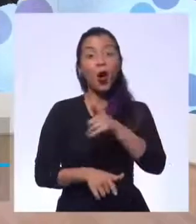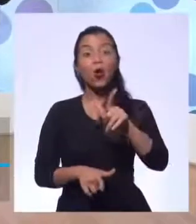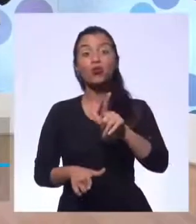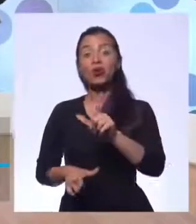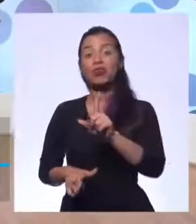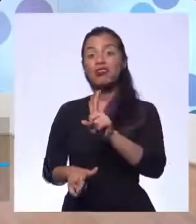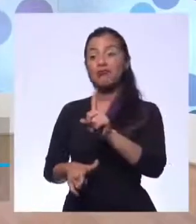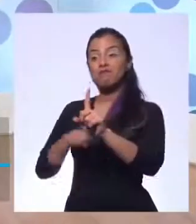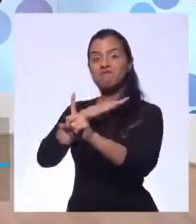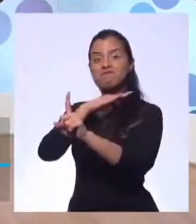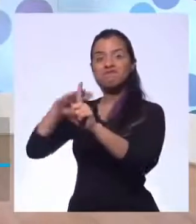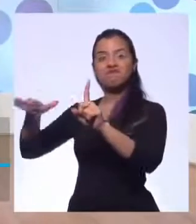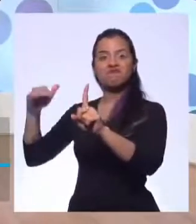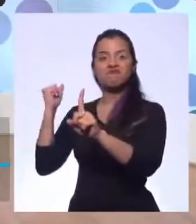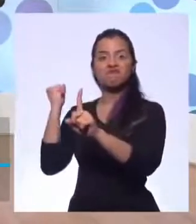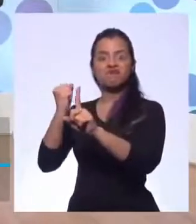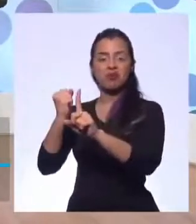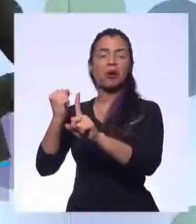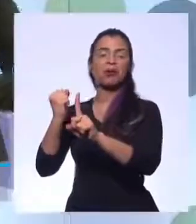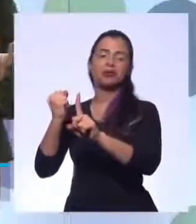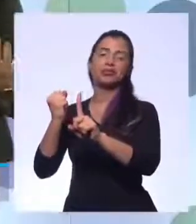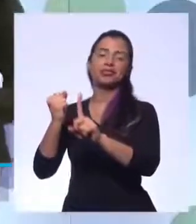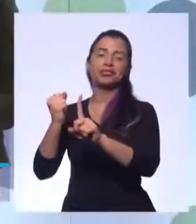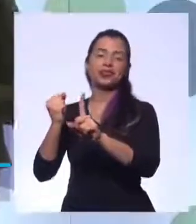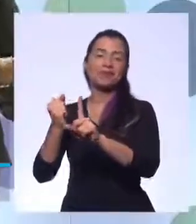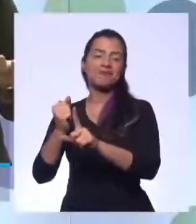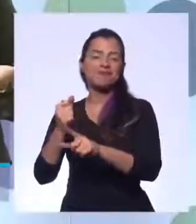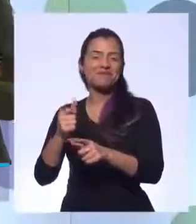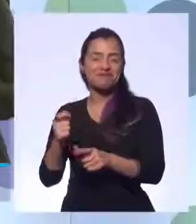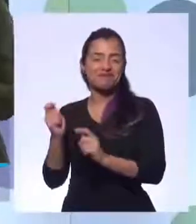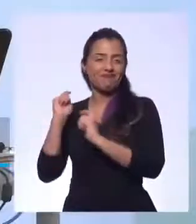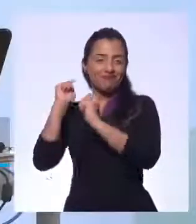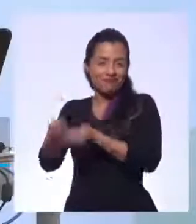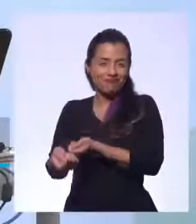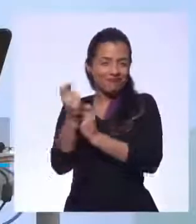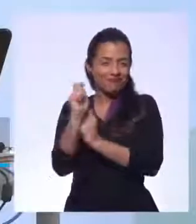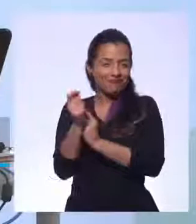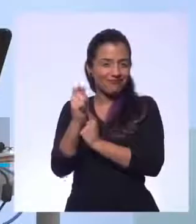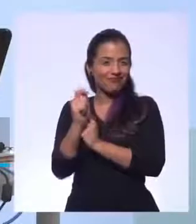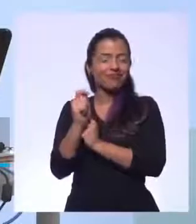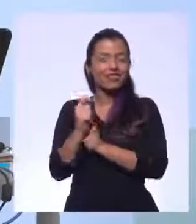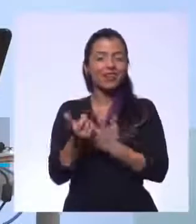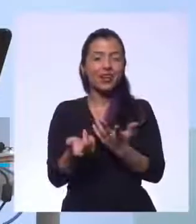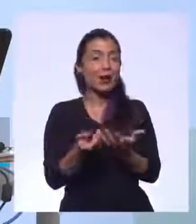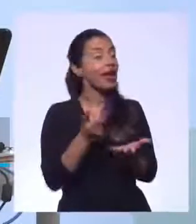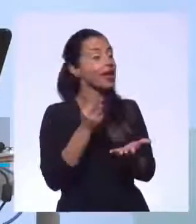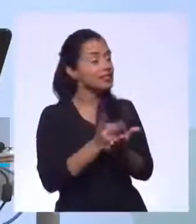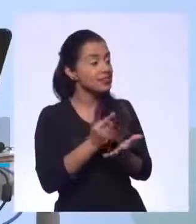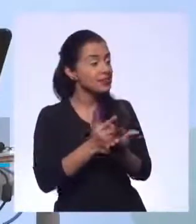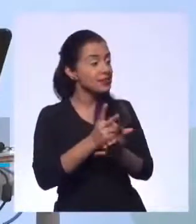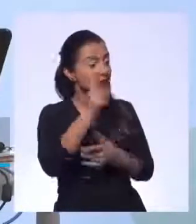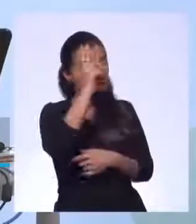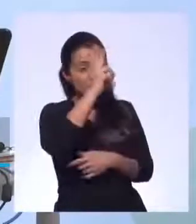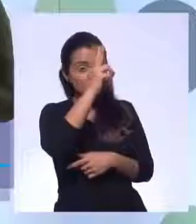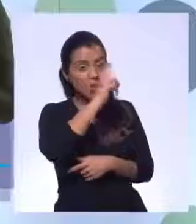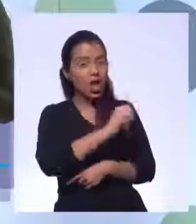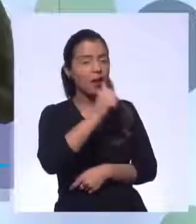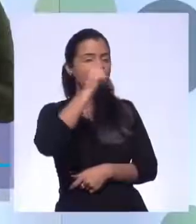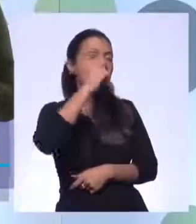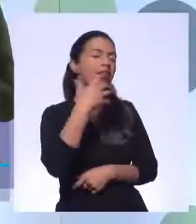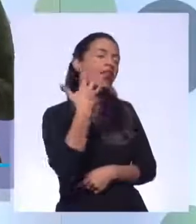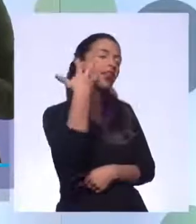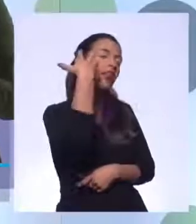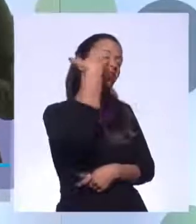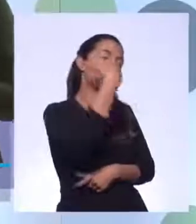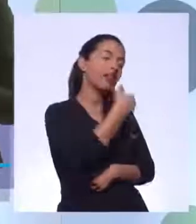os pescadores. E aí o que foi legal é que a proposta todas falam que sempre ela é muito linda, né? Uhum. O que foi interessante, Dani,